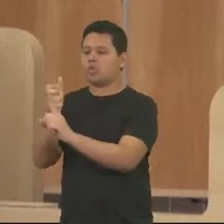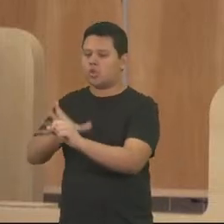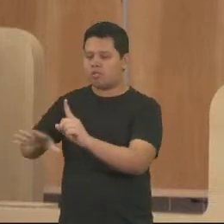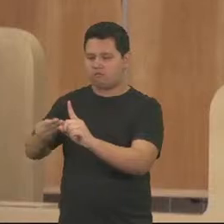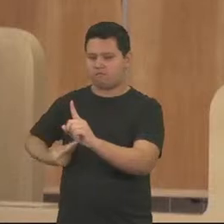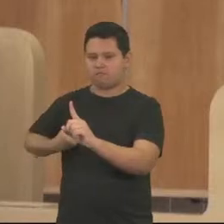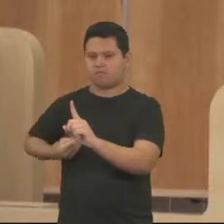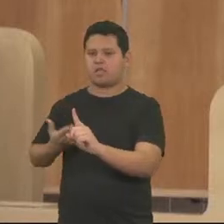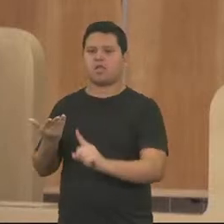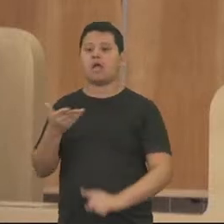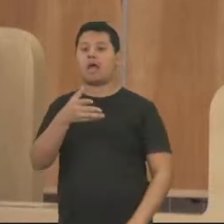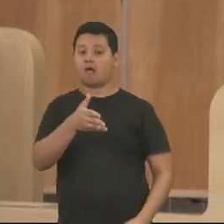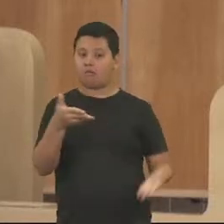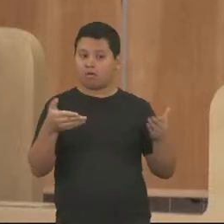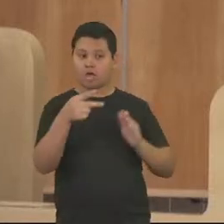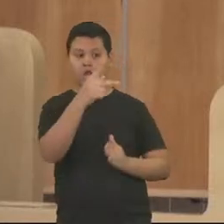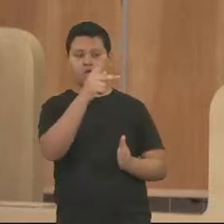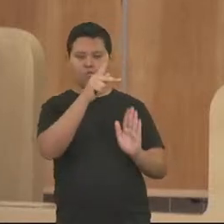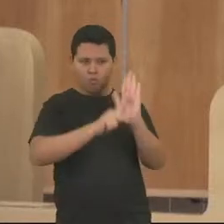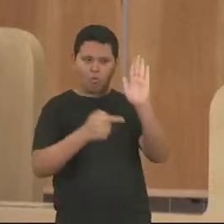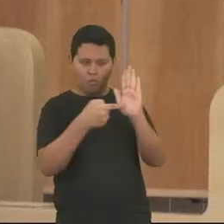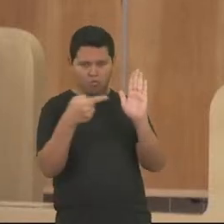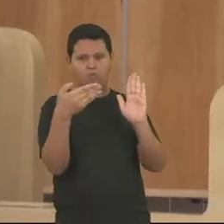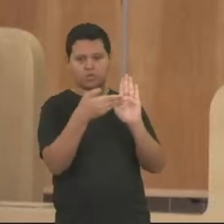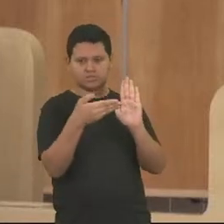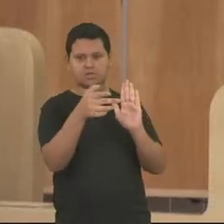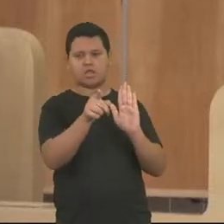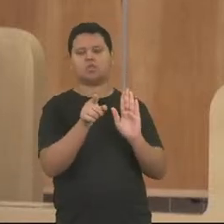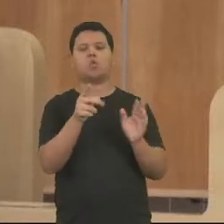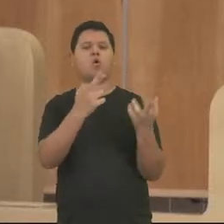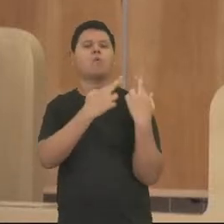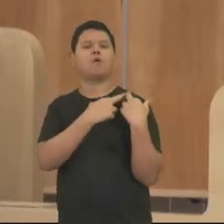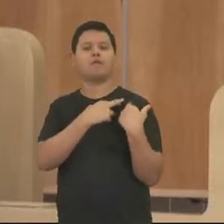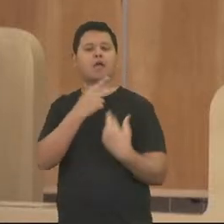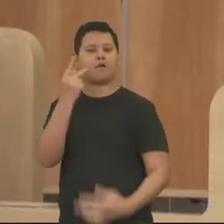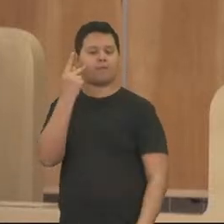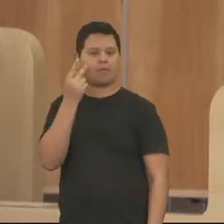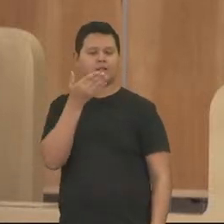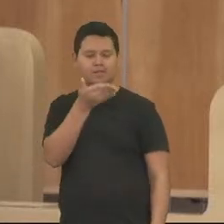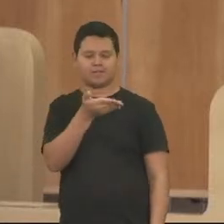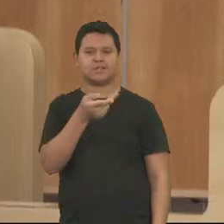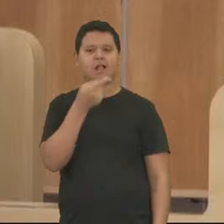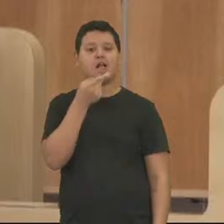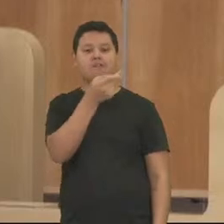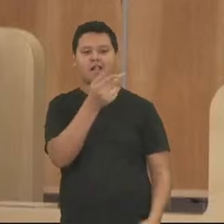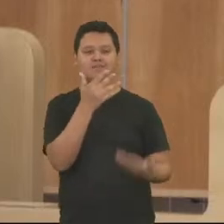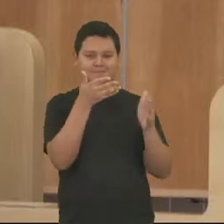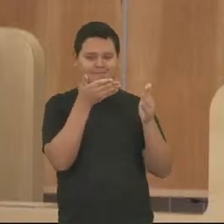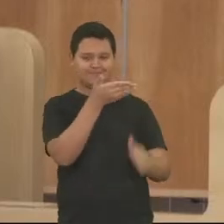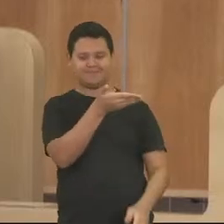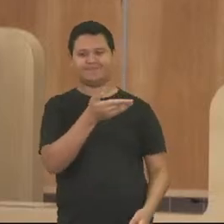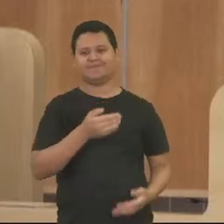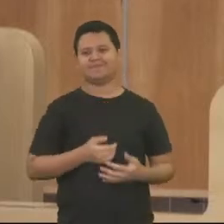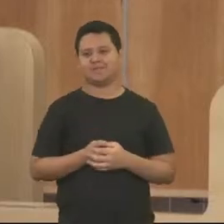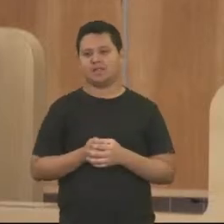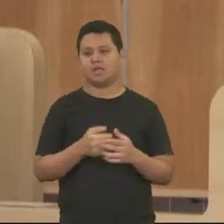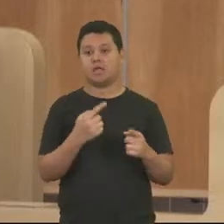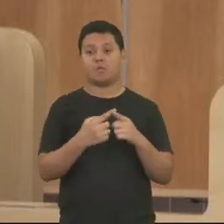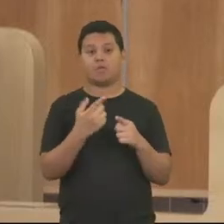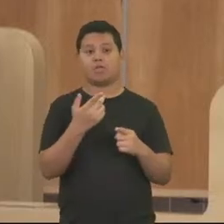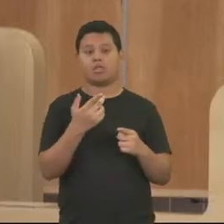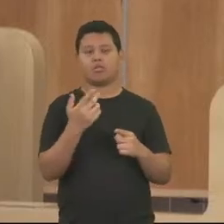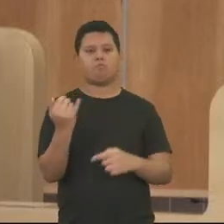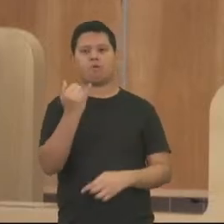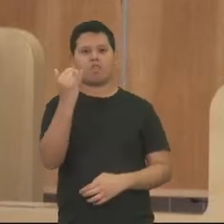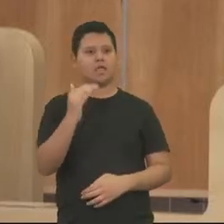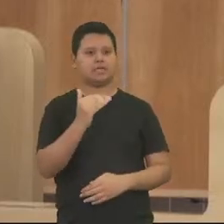me atendo ao projeto do vereador Paulinho dos Condutores, eu quero aqui te parabenizar, porque é um avanço